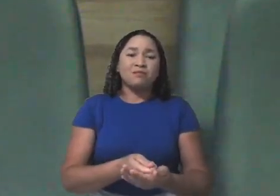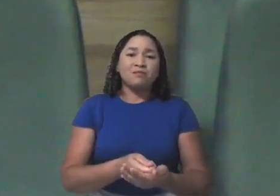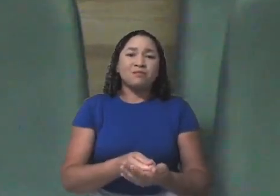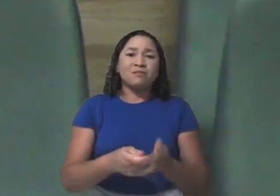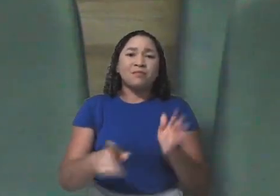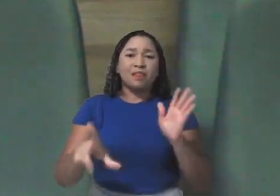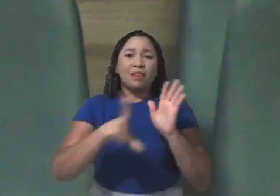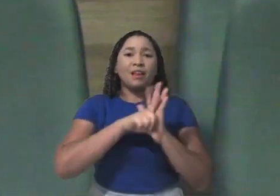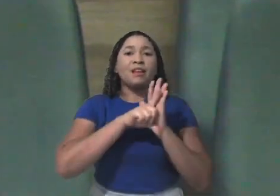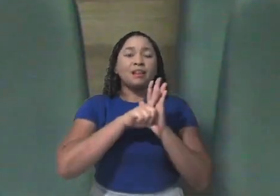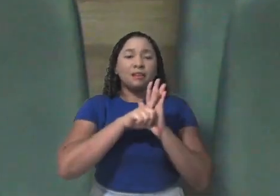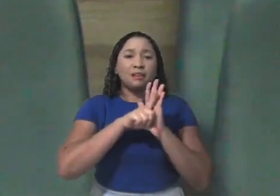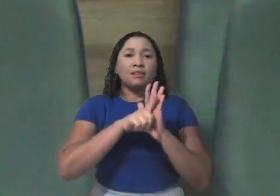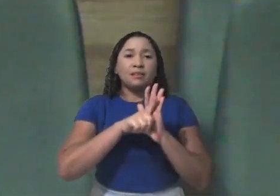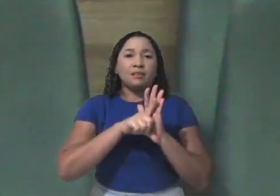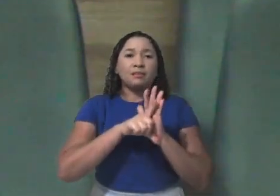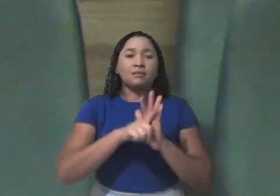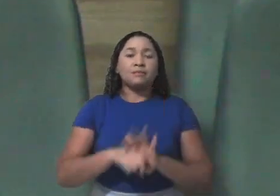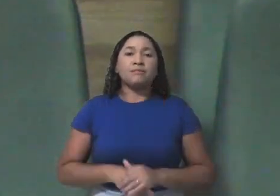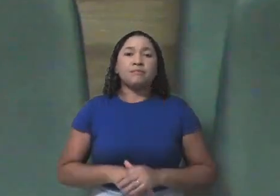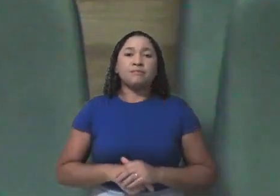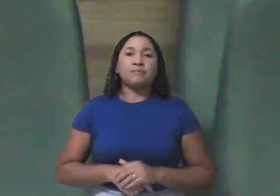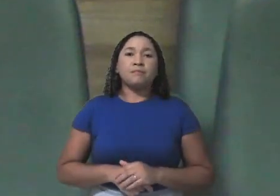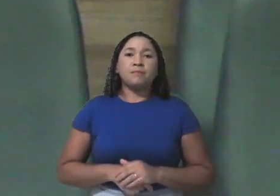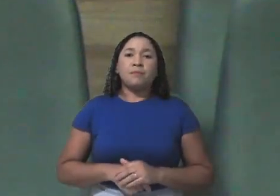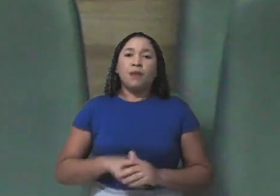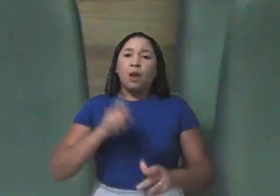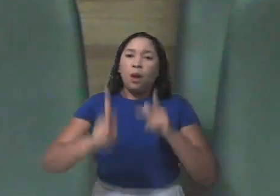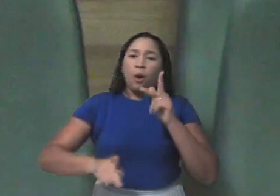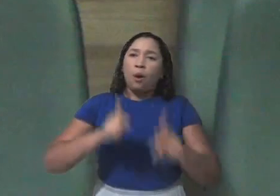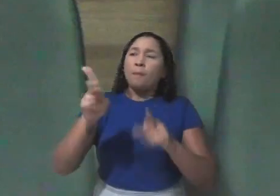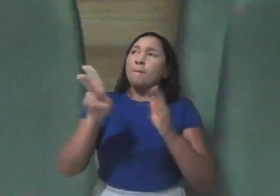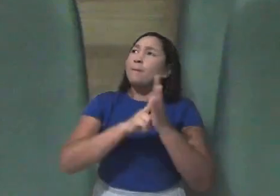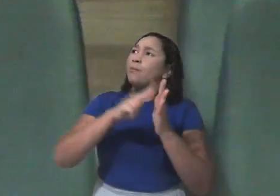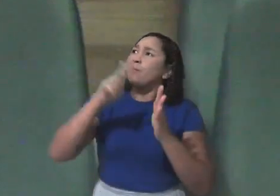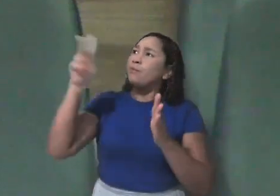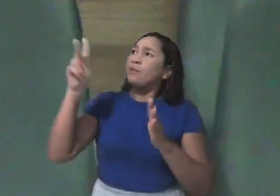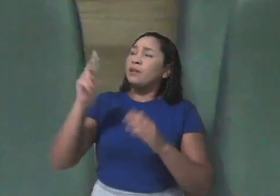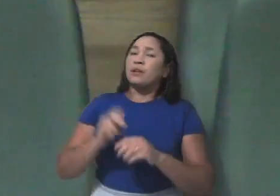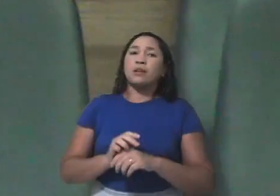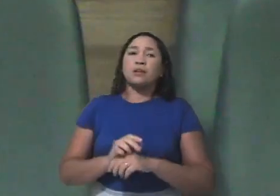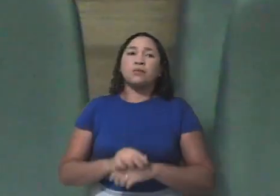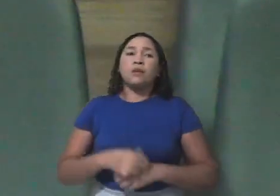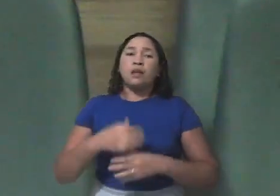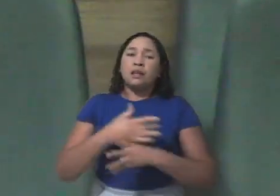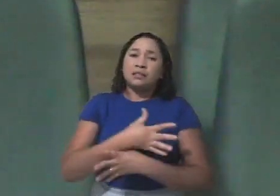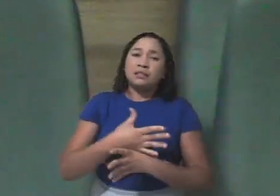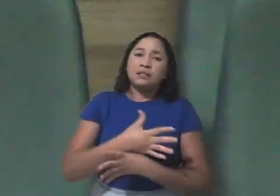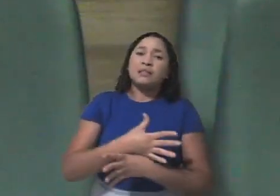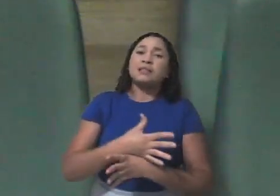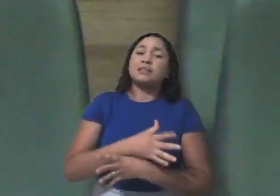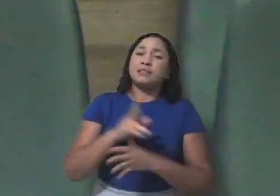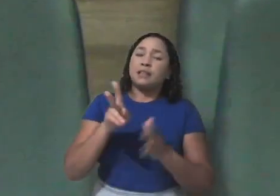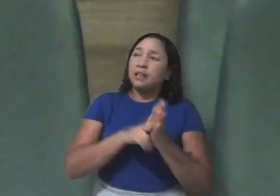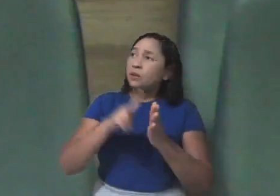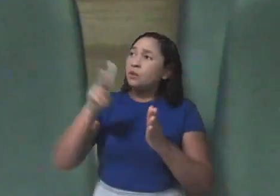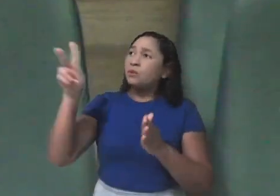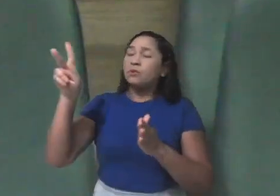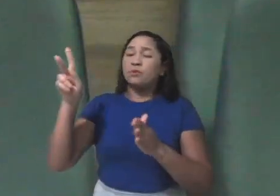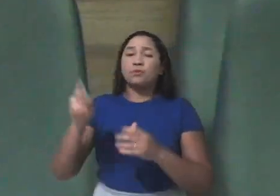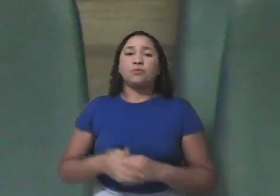Sobre a tua santa cidade, sobre teu povo e sobre a tua santa cidade, com uma